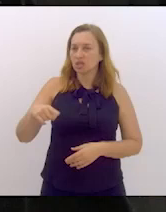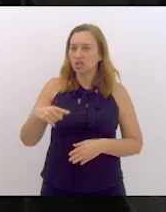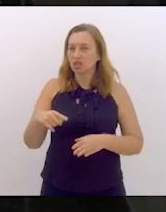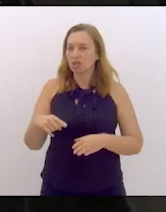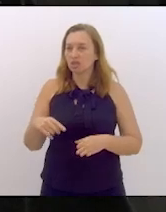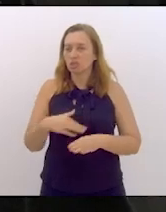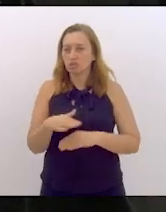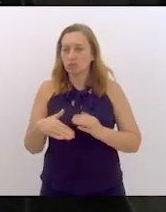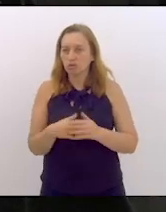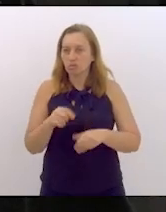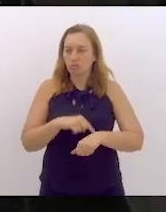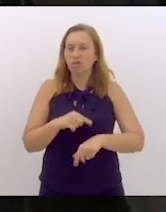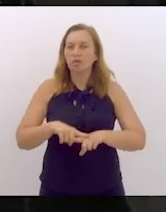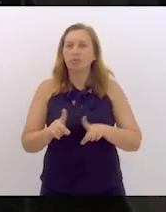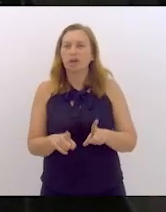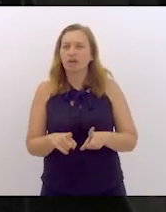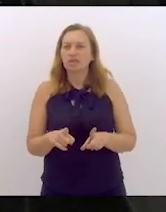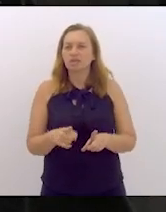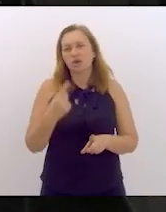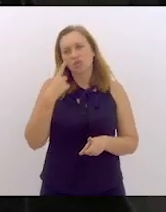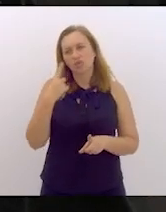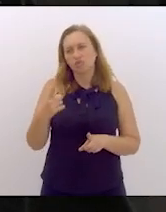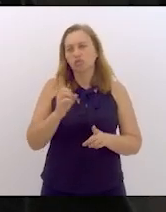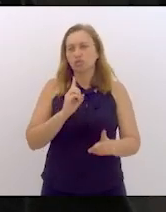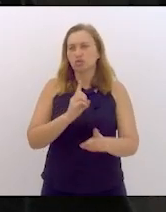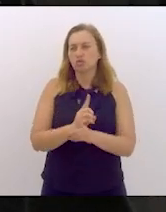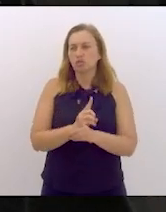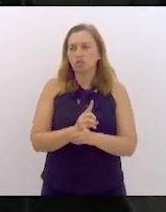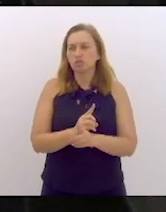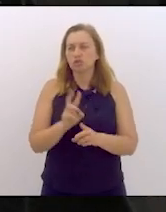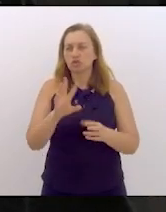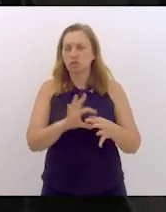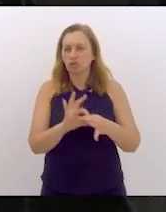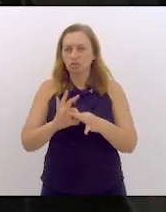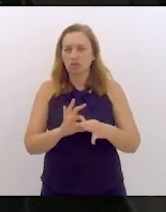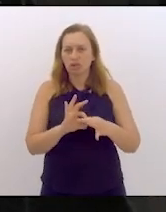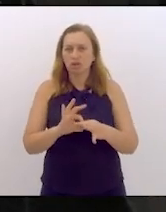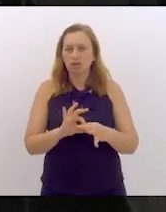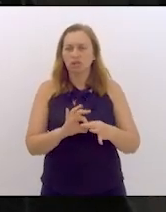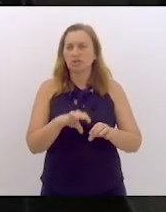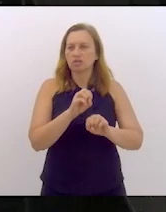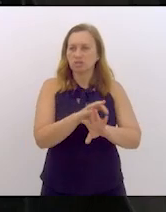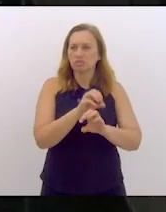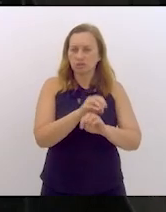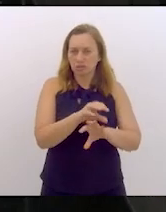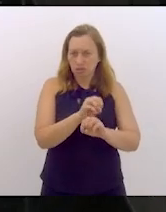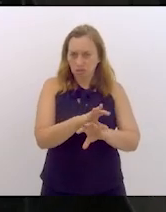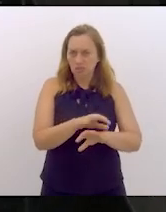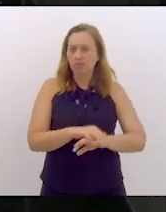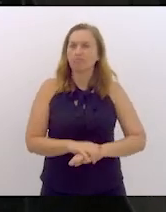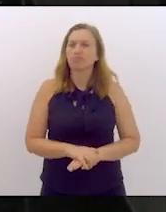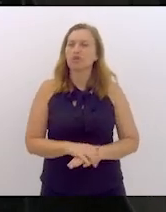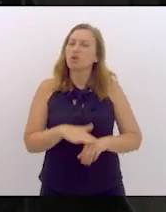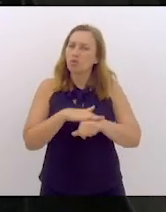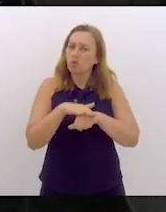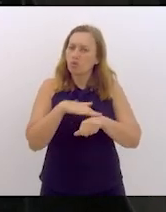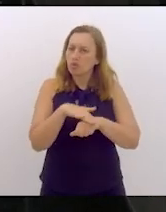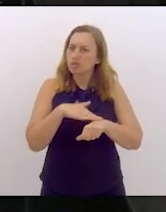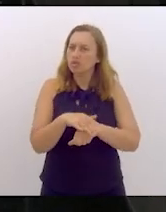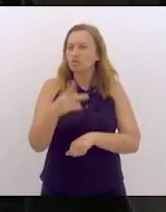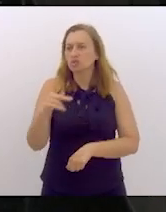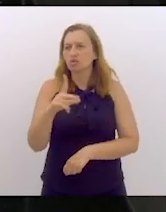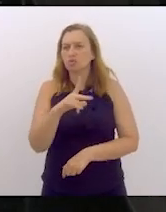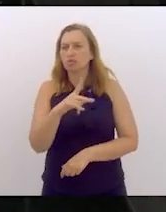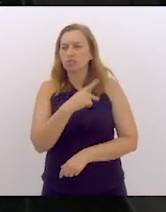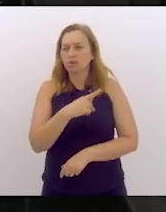passei com brevidade para o encontro da União dos dirigentes municipais de educação da undime RJ e conversei com seu